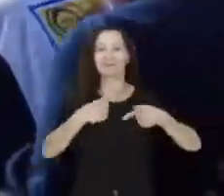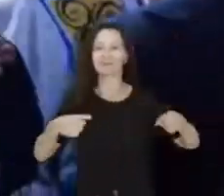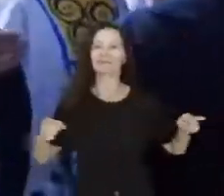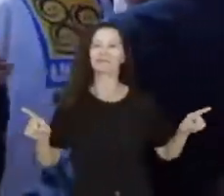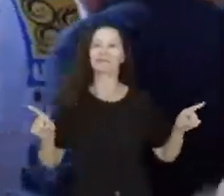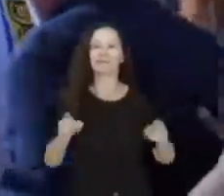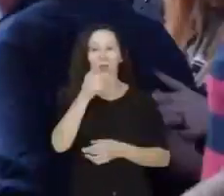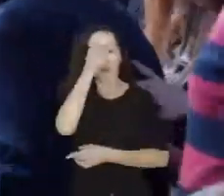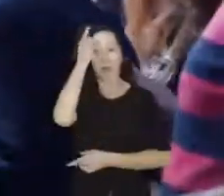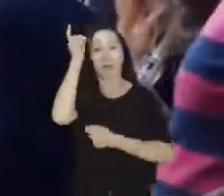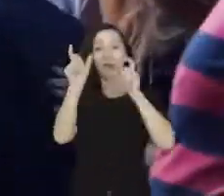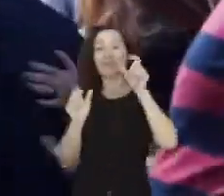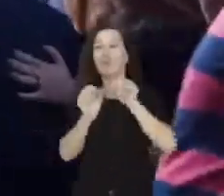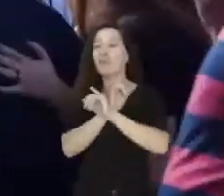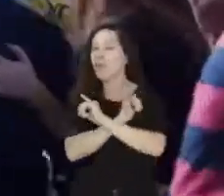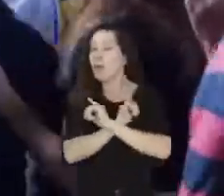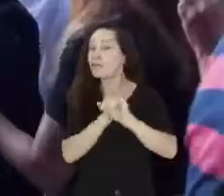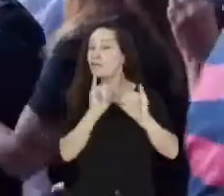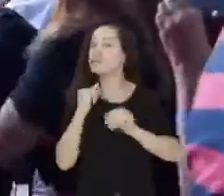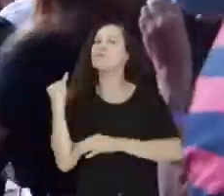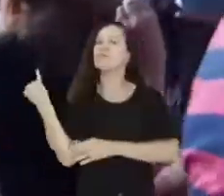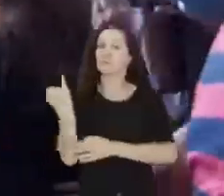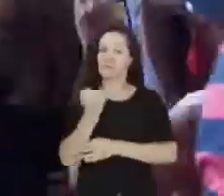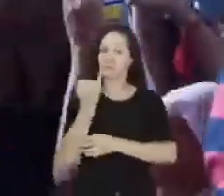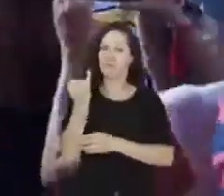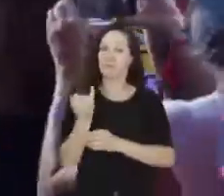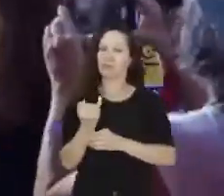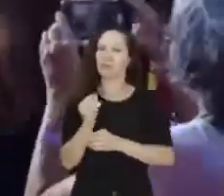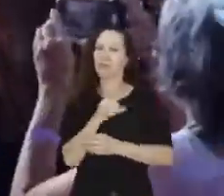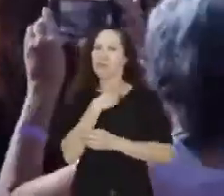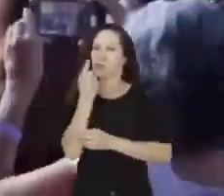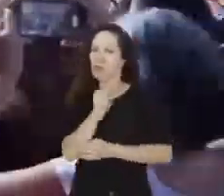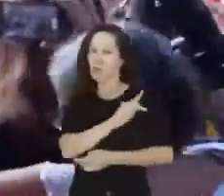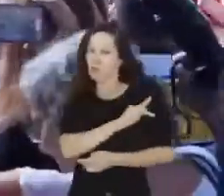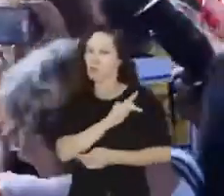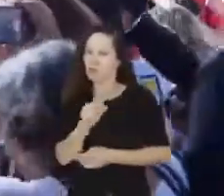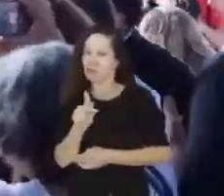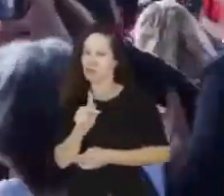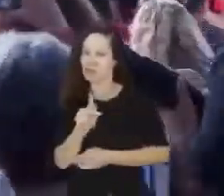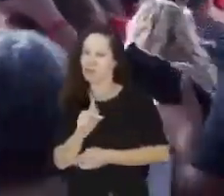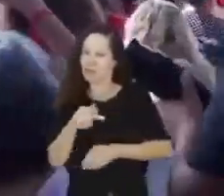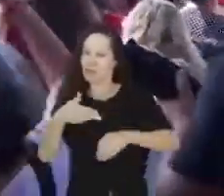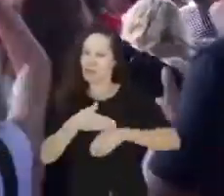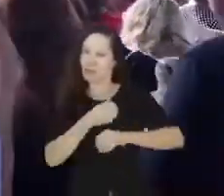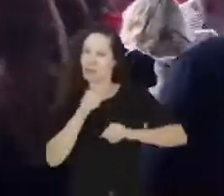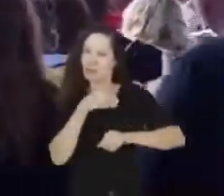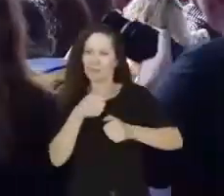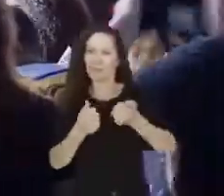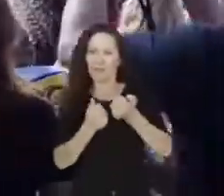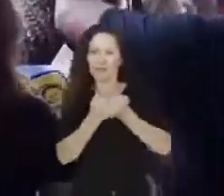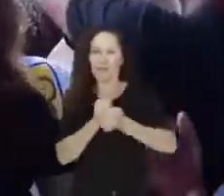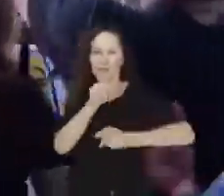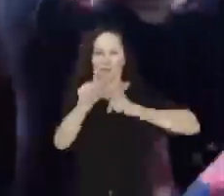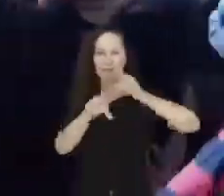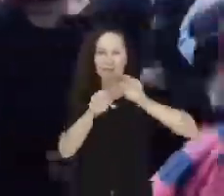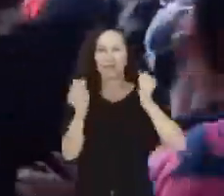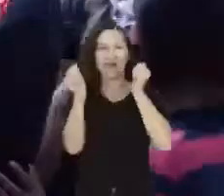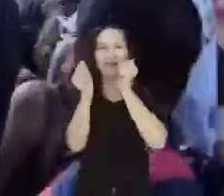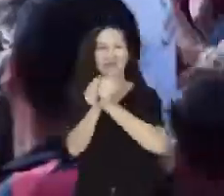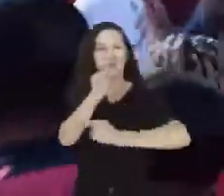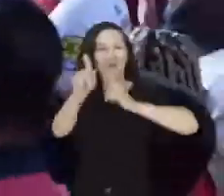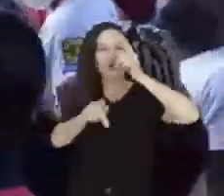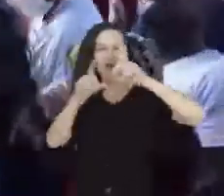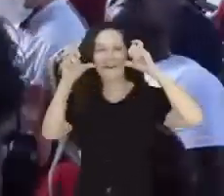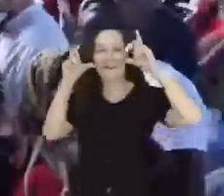Pessoal, é o seguinte, ó. Como o nosso presidente é do povão, ele vai no meio da galera pra tirar uma foto!